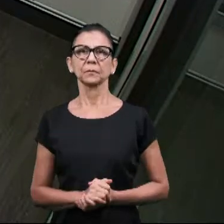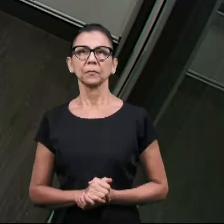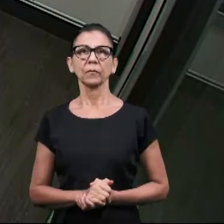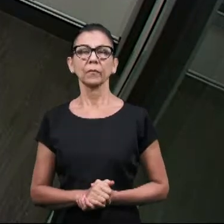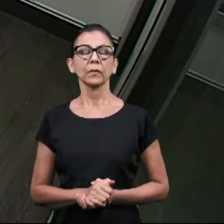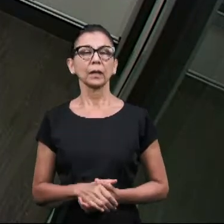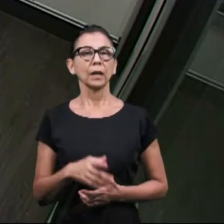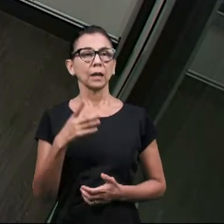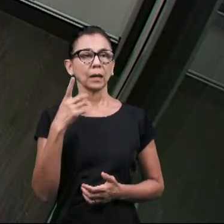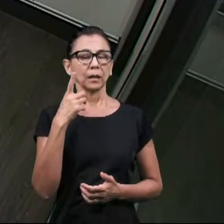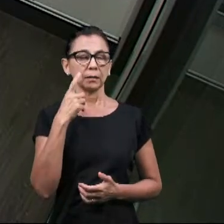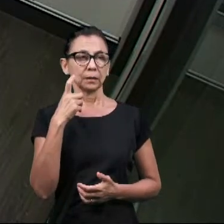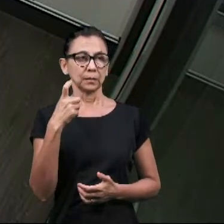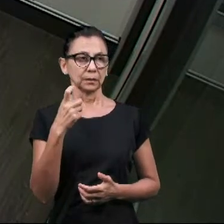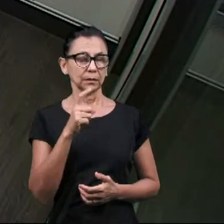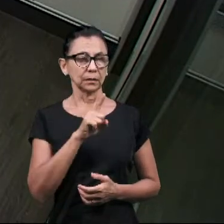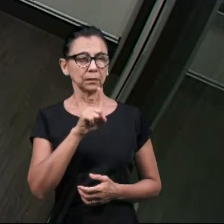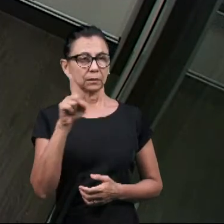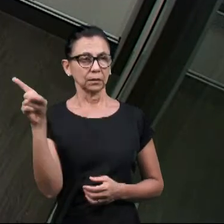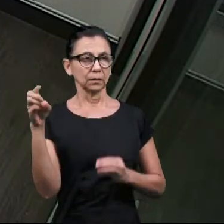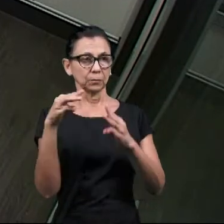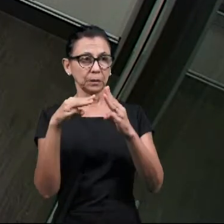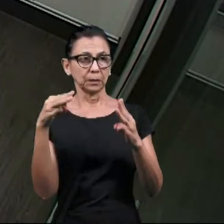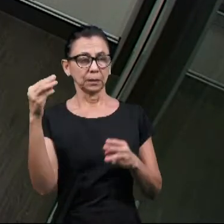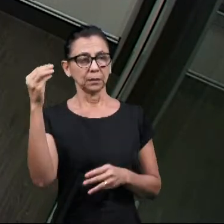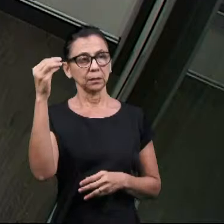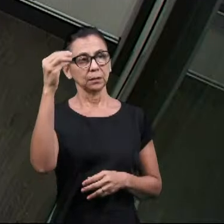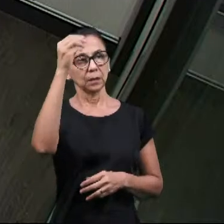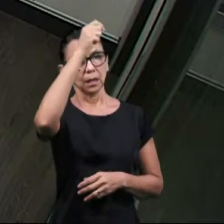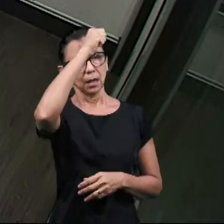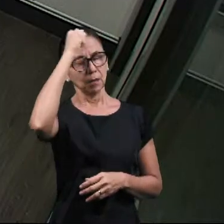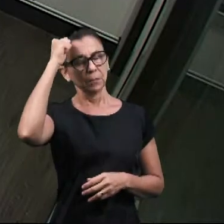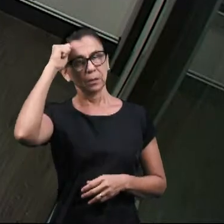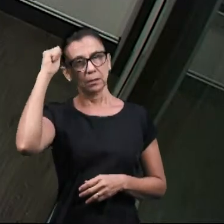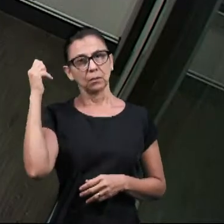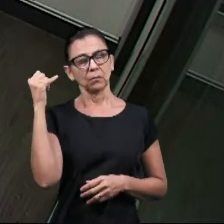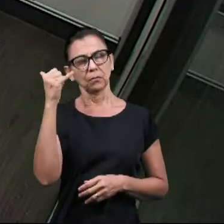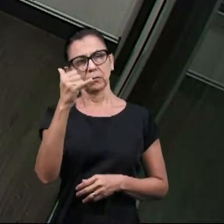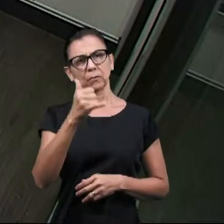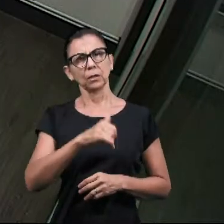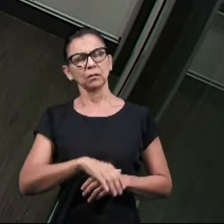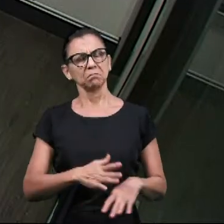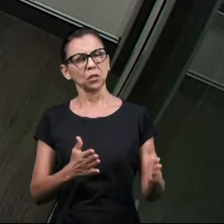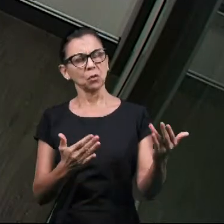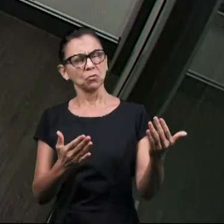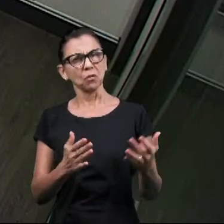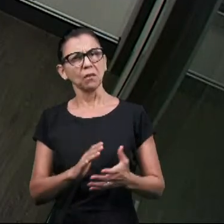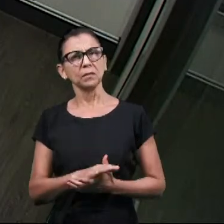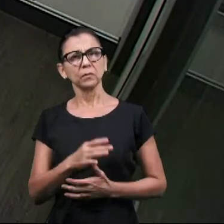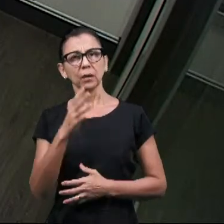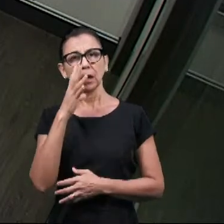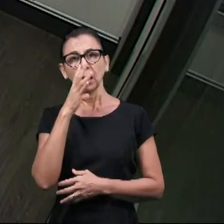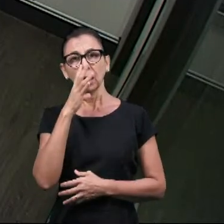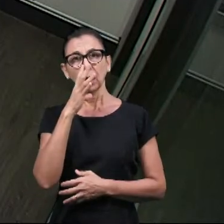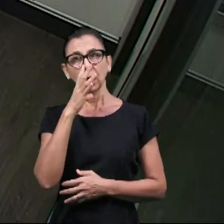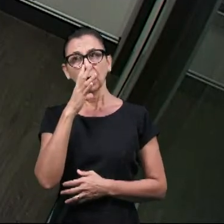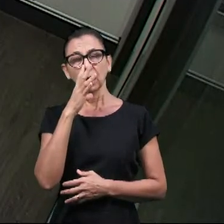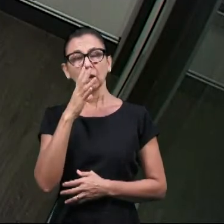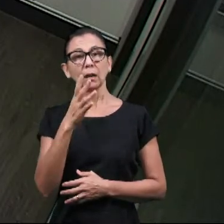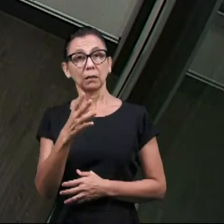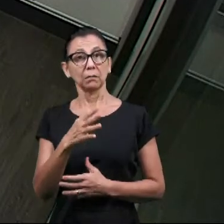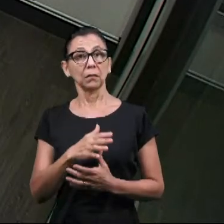contou essa experiência lá no mana esse final de semana a cidade como uma colher do jovem porque ali ela